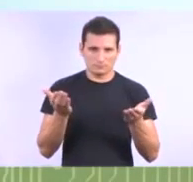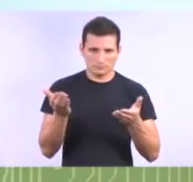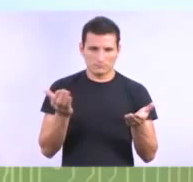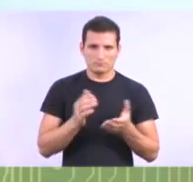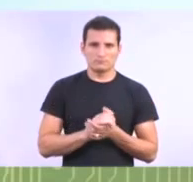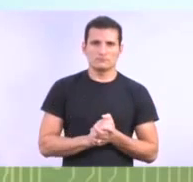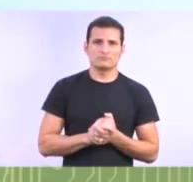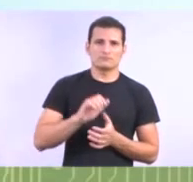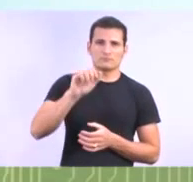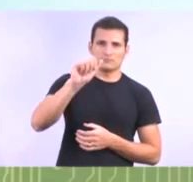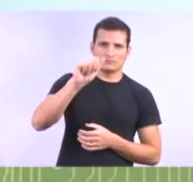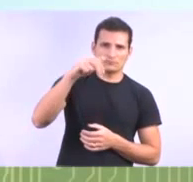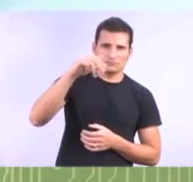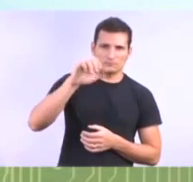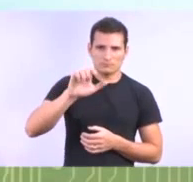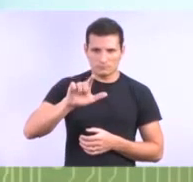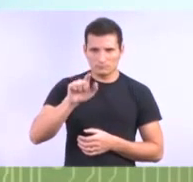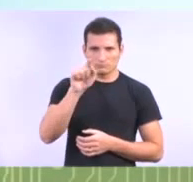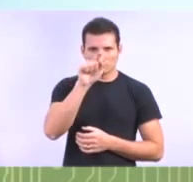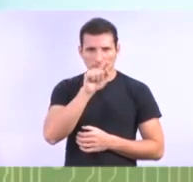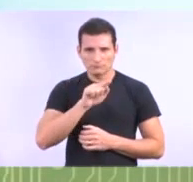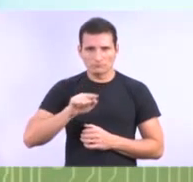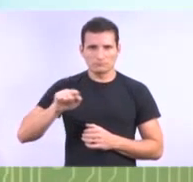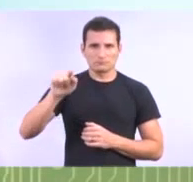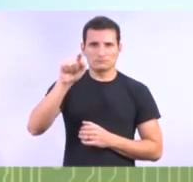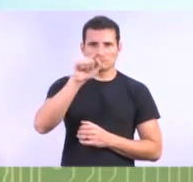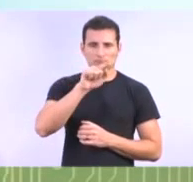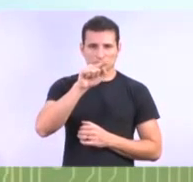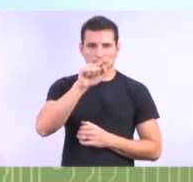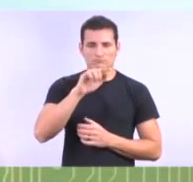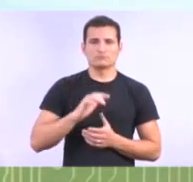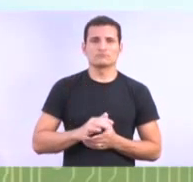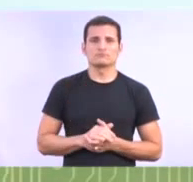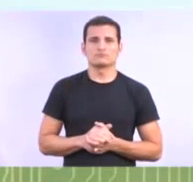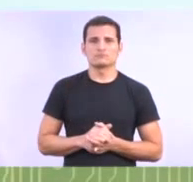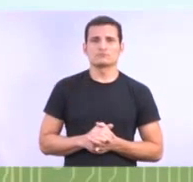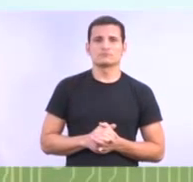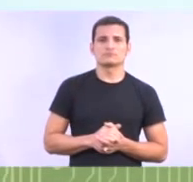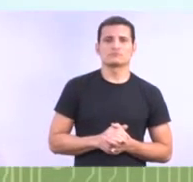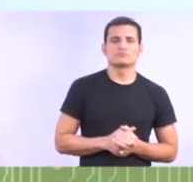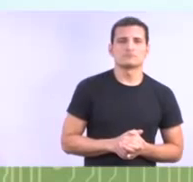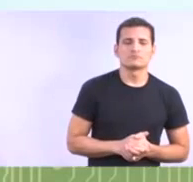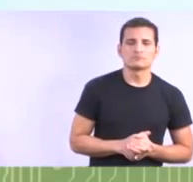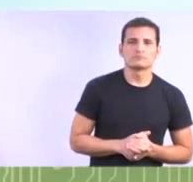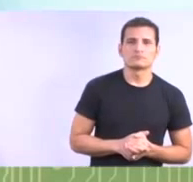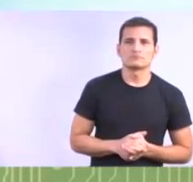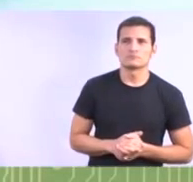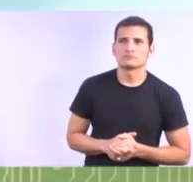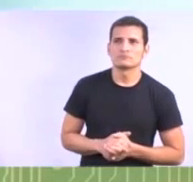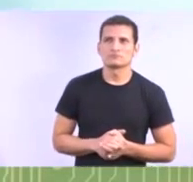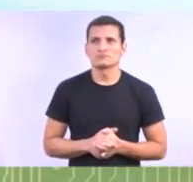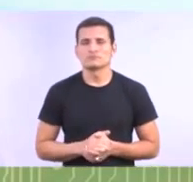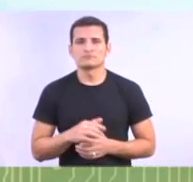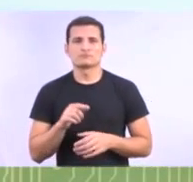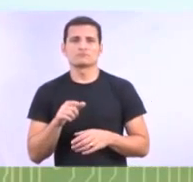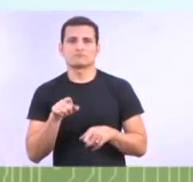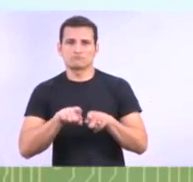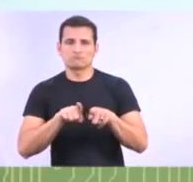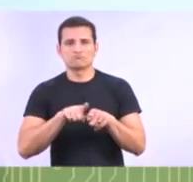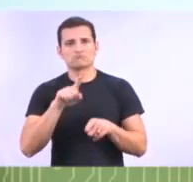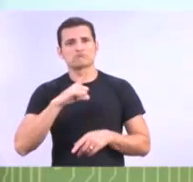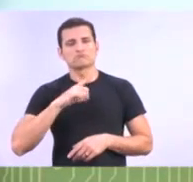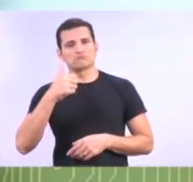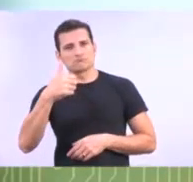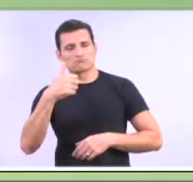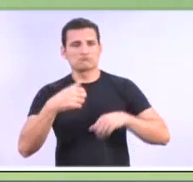que a gente vai ver que tem algumas características de cada um ali e que também tem suas vantagens e desvantagens.